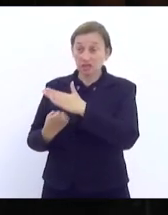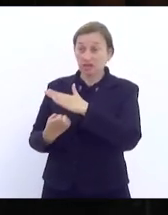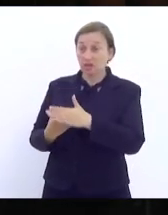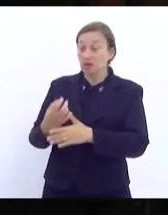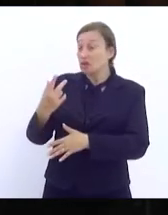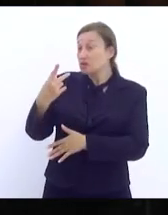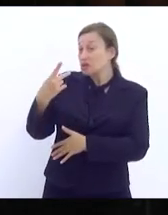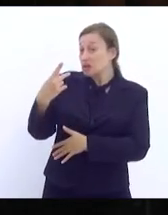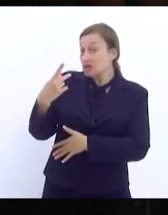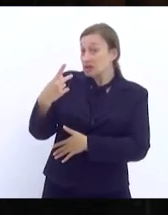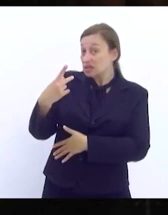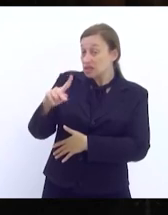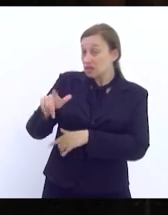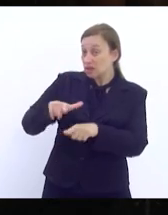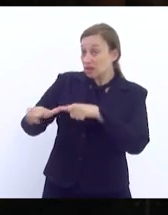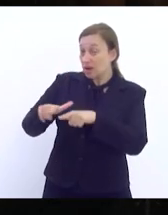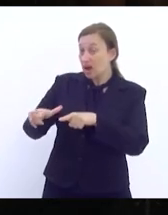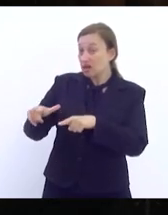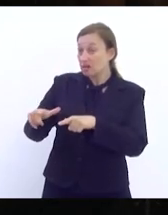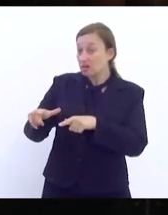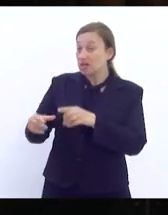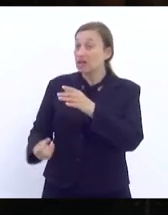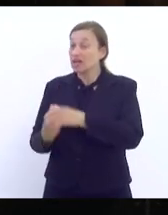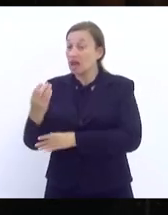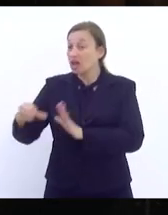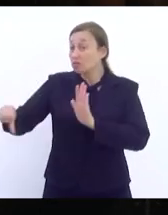nasceu um esquema criminoso